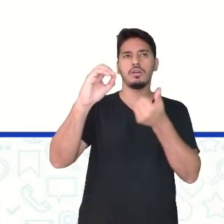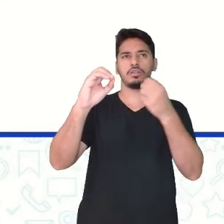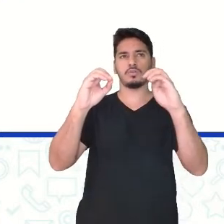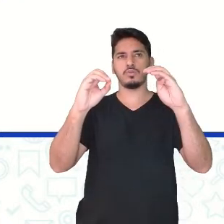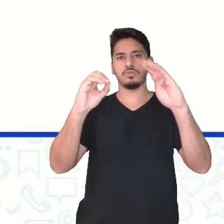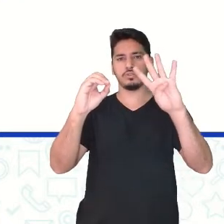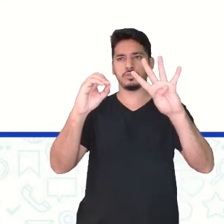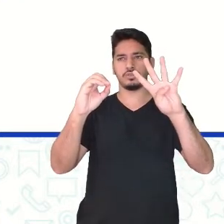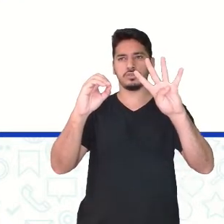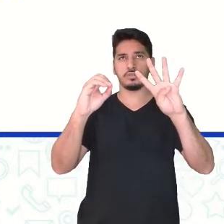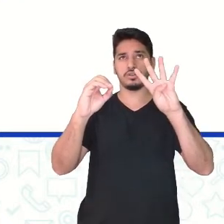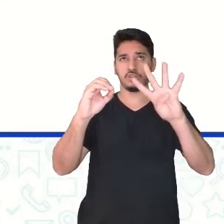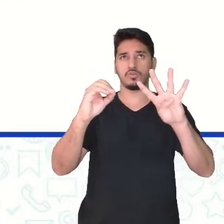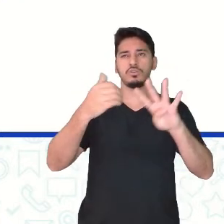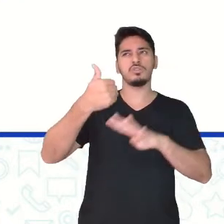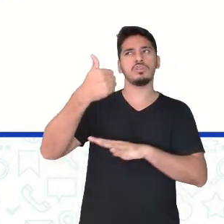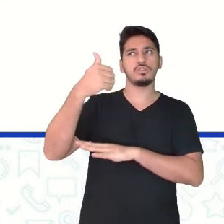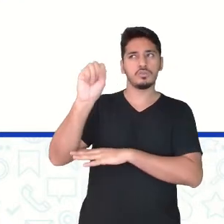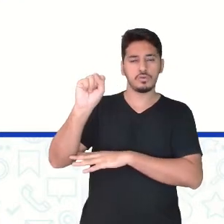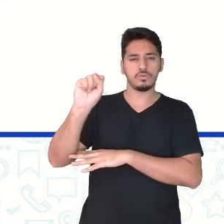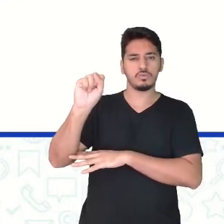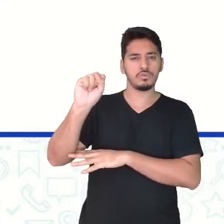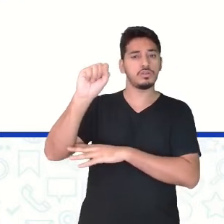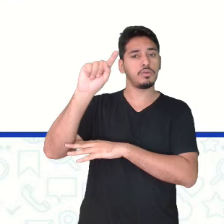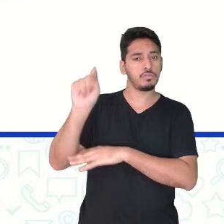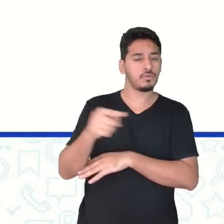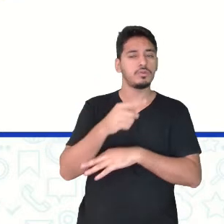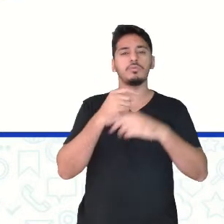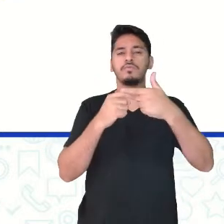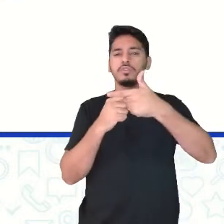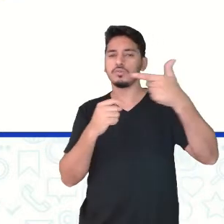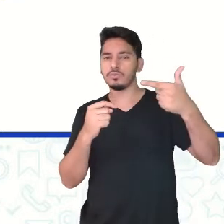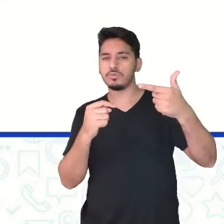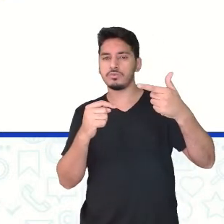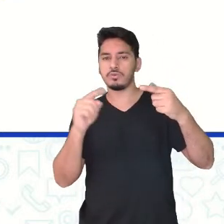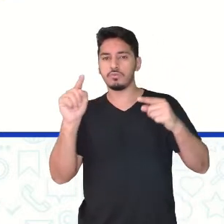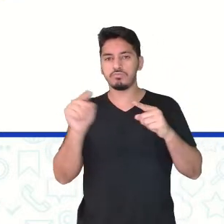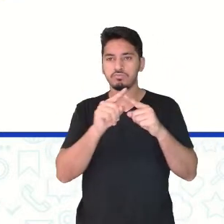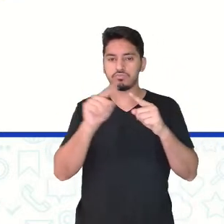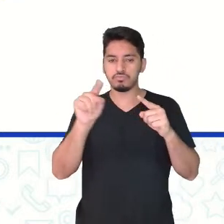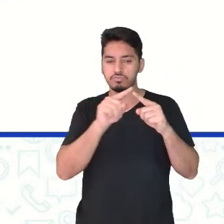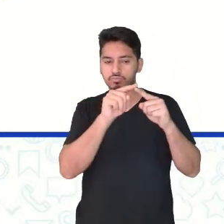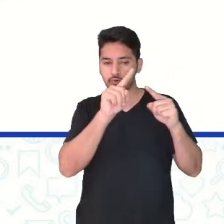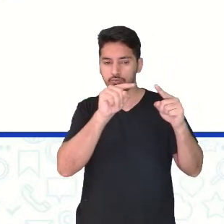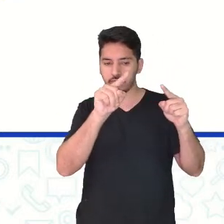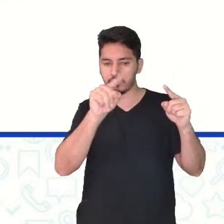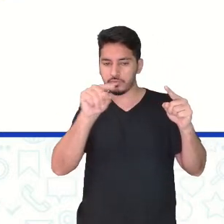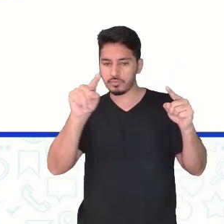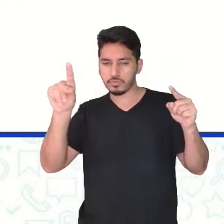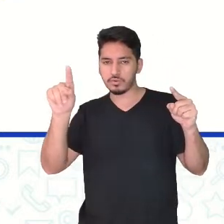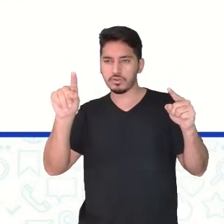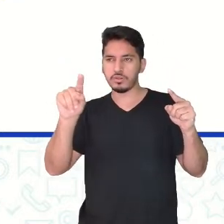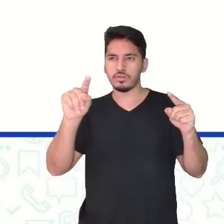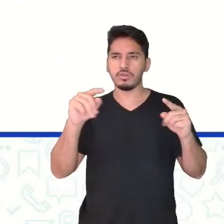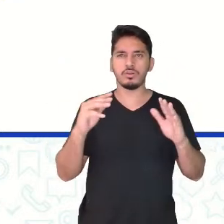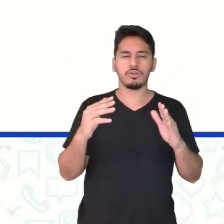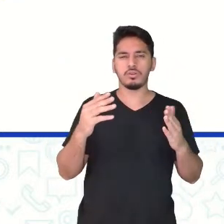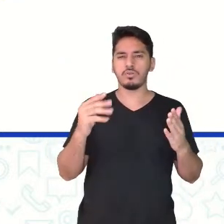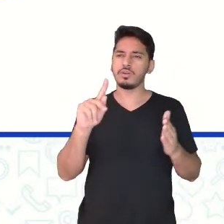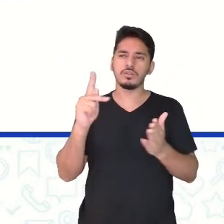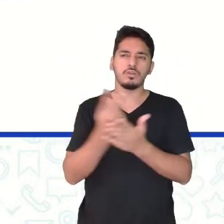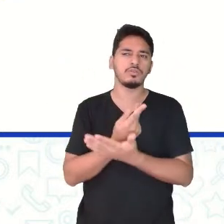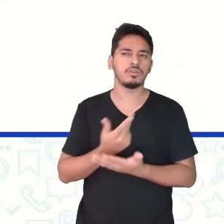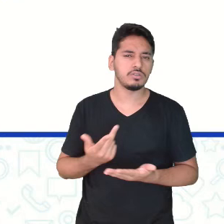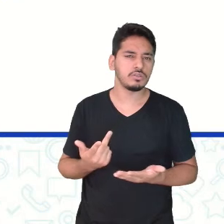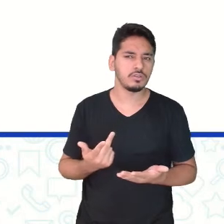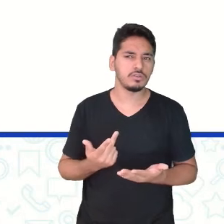para 14, 14 para 18 e 18 para 22. Então, quando eu pulo aí, o que é que está acontecendo?